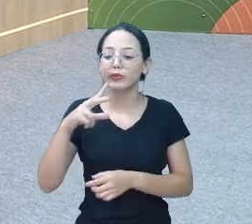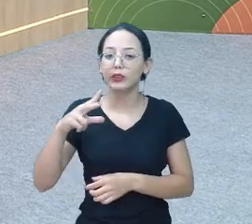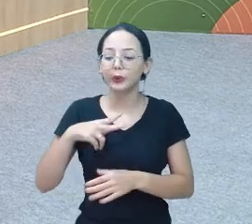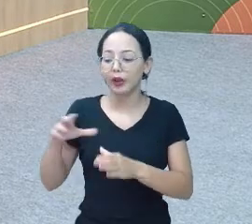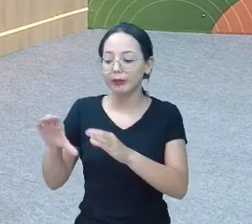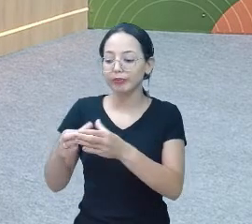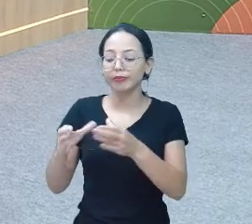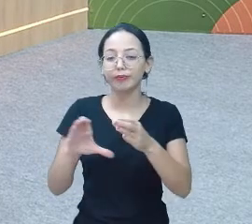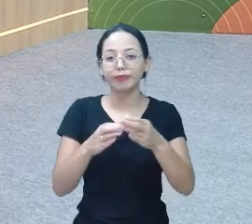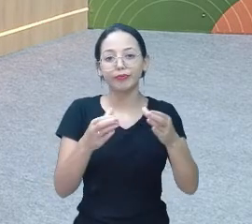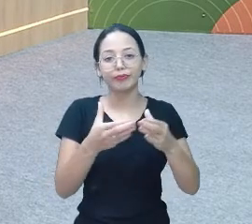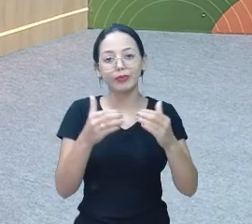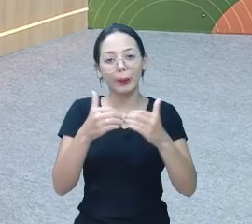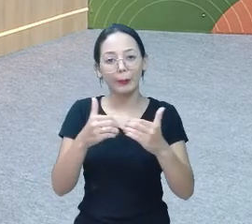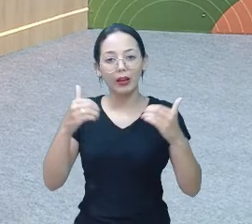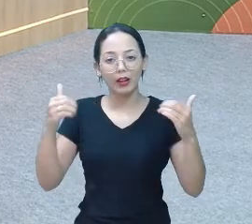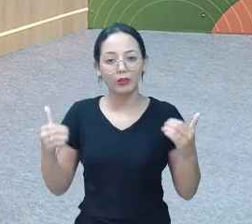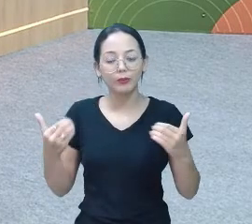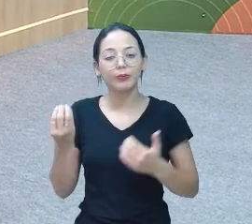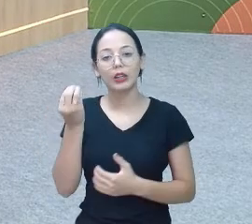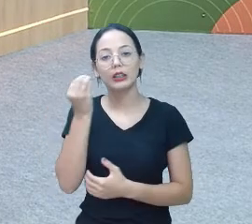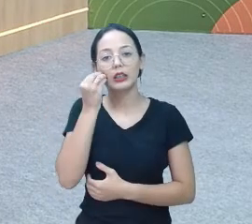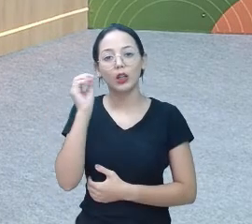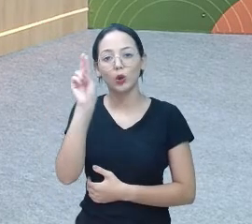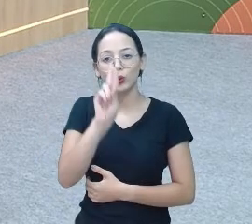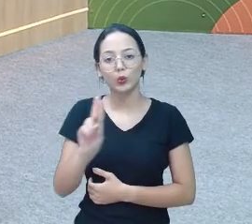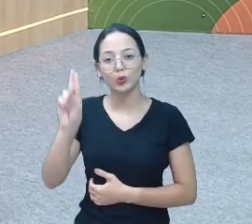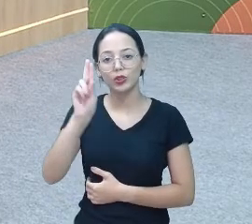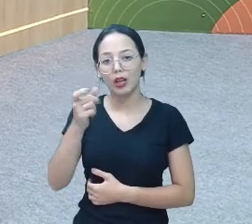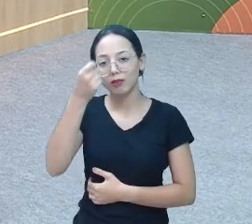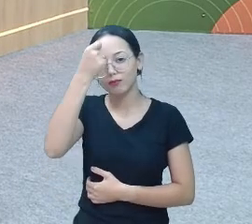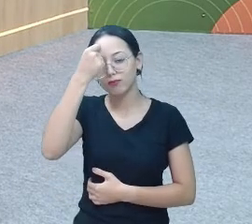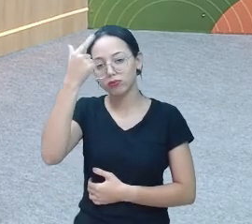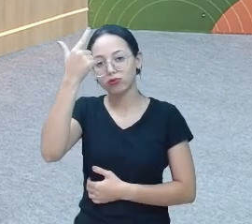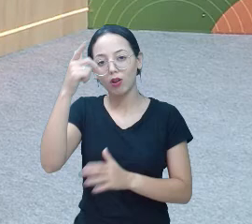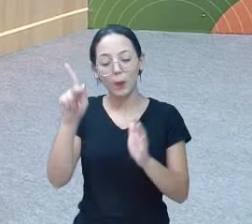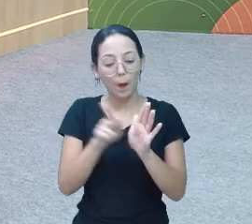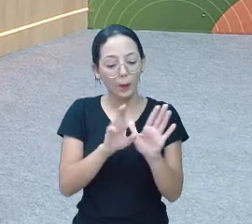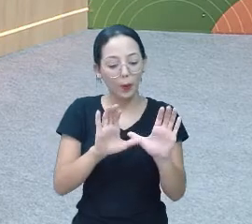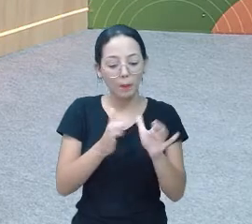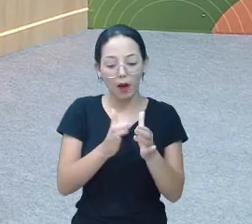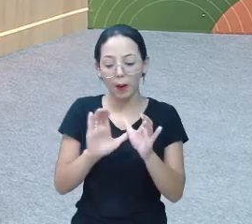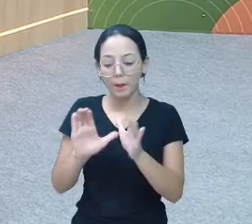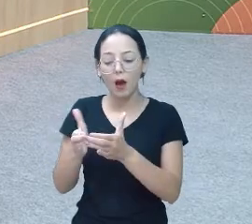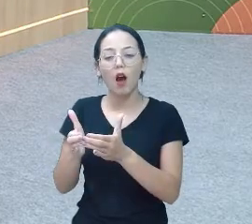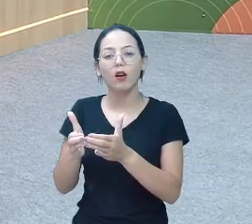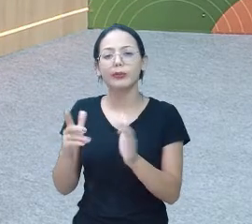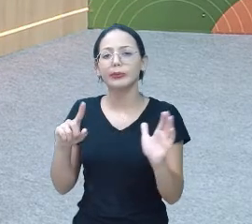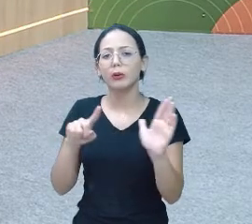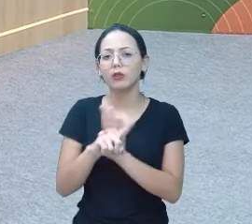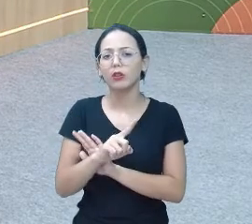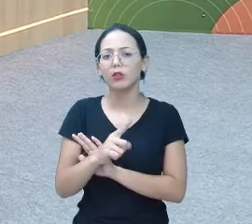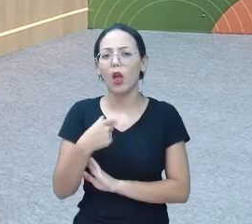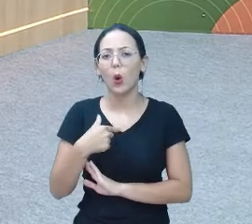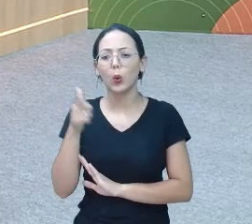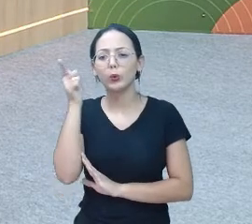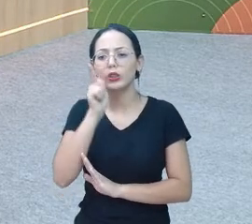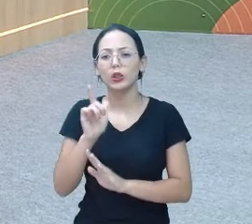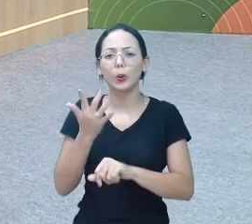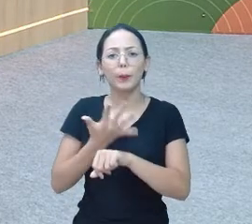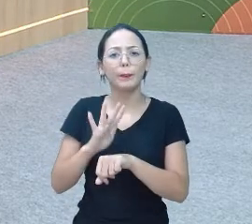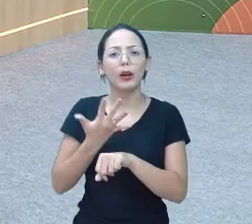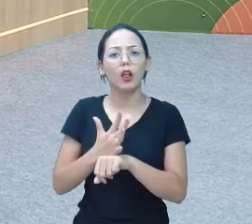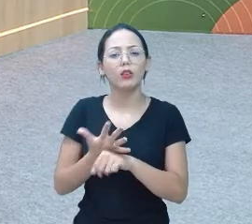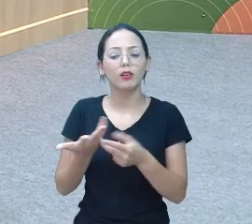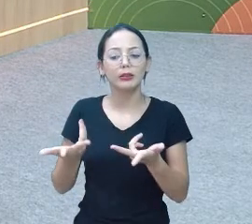particulares. Então, a gente vai tentar usar muito essa ideia de partindo de casos particulares, será que eu posso chegar na prática? A gente